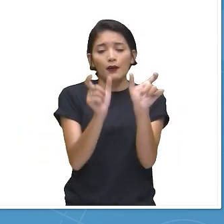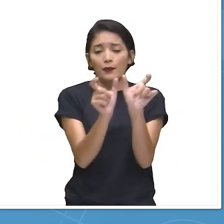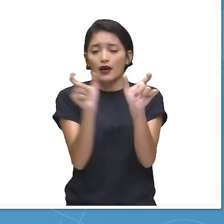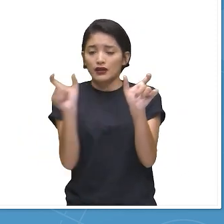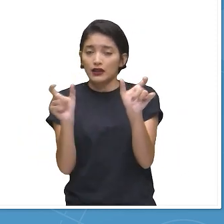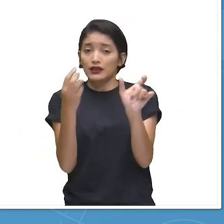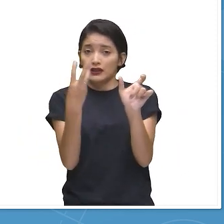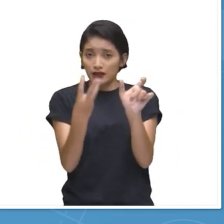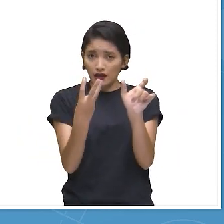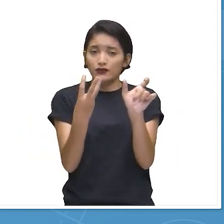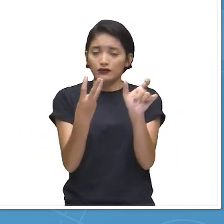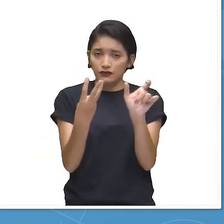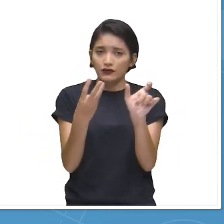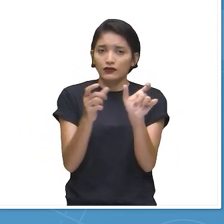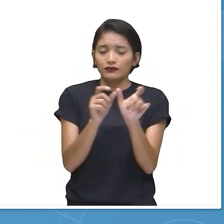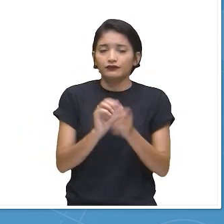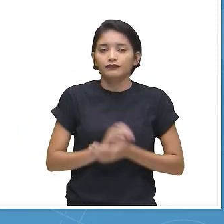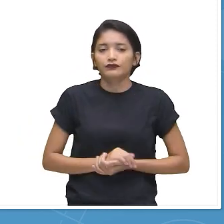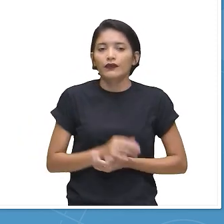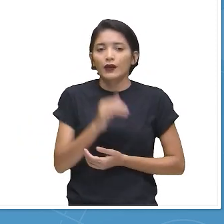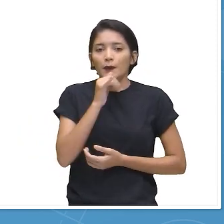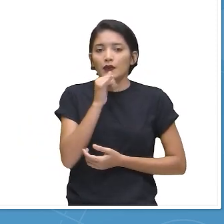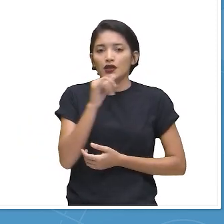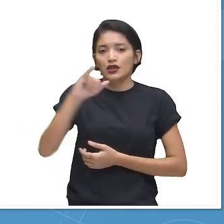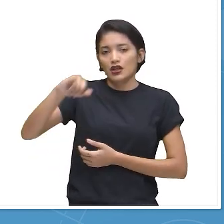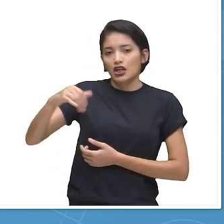nós temos janela,